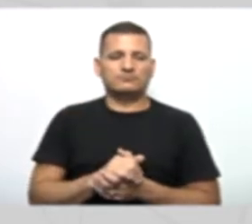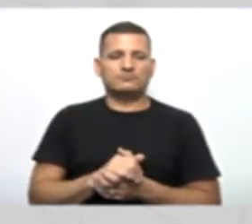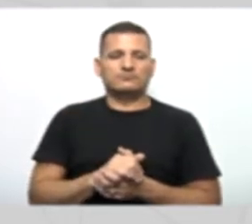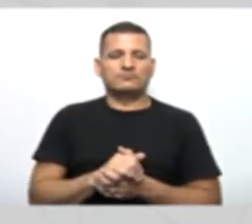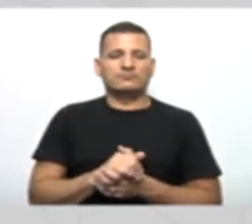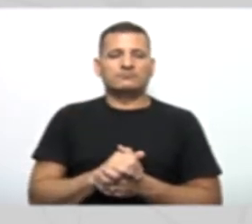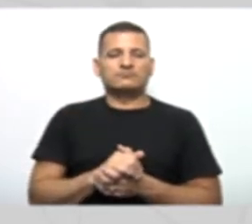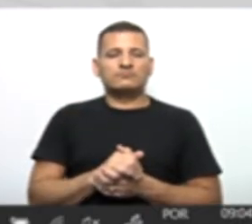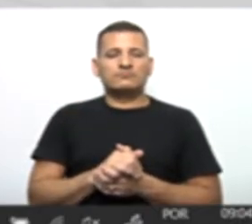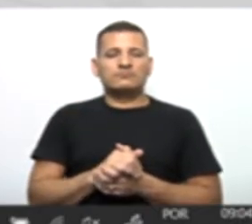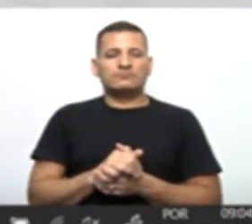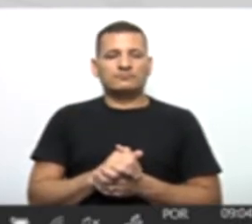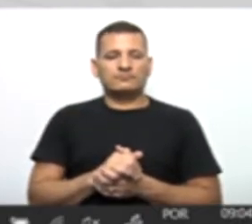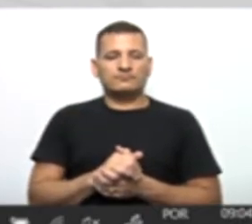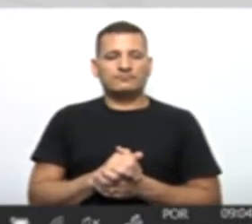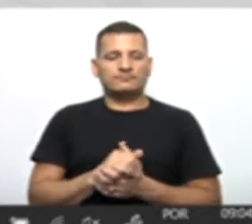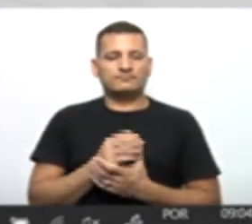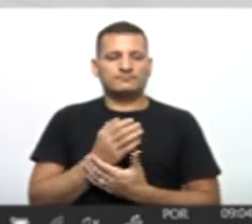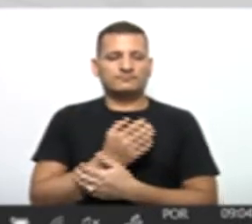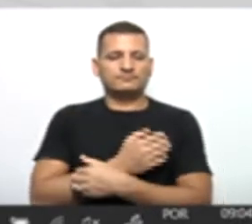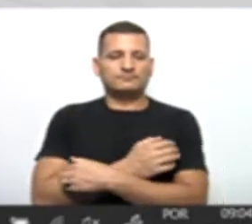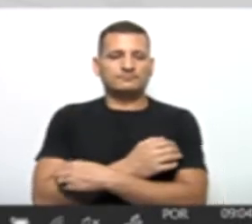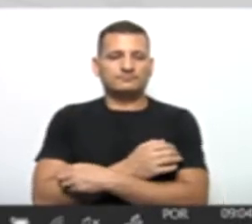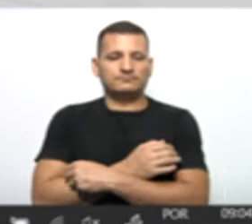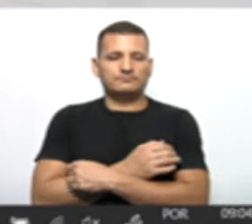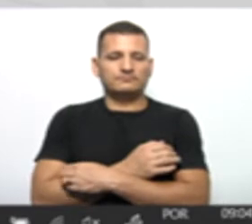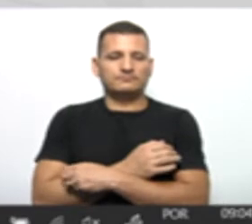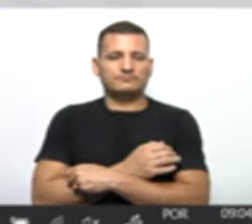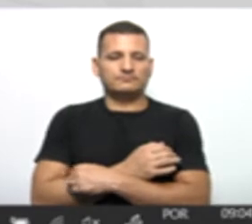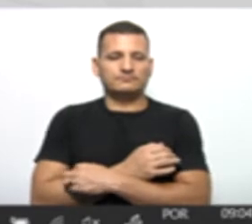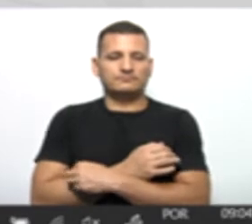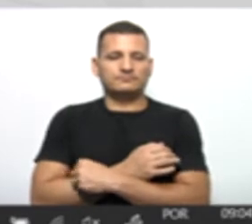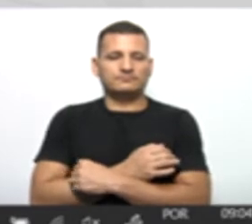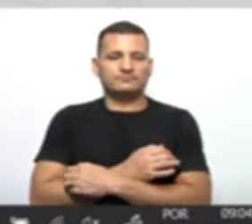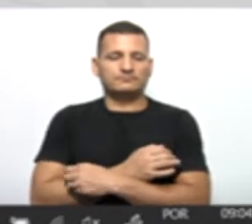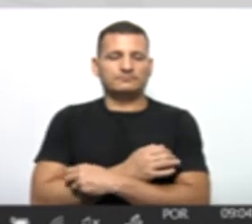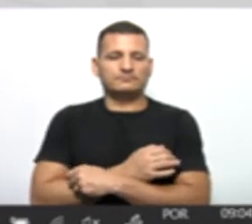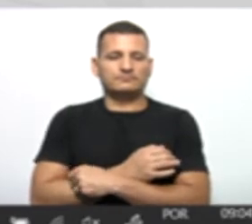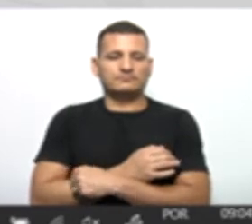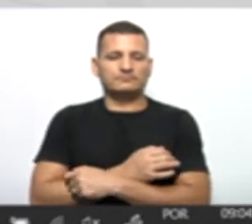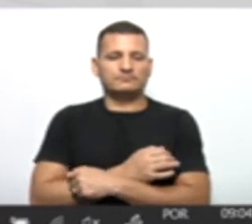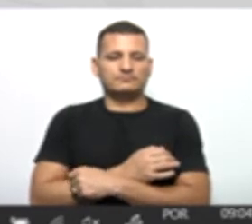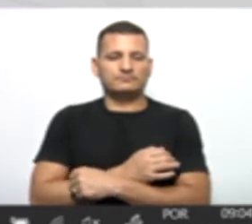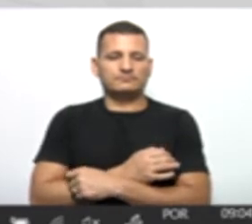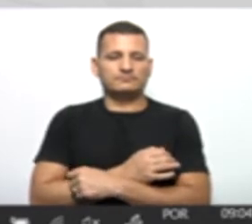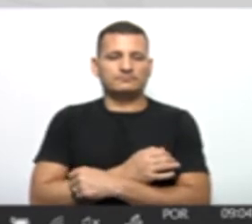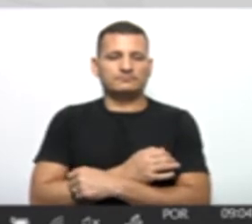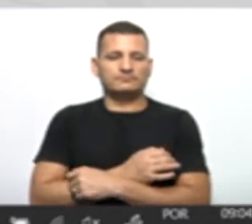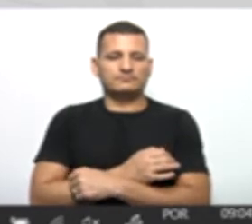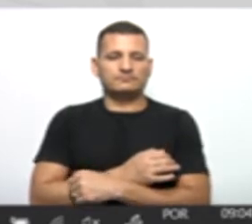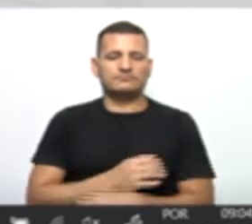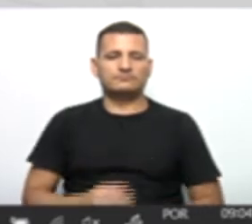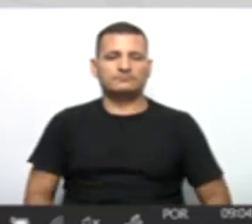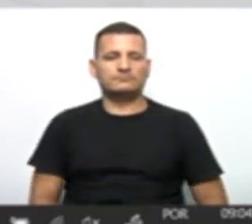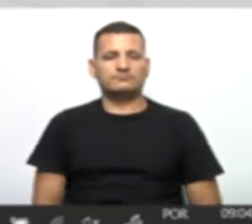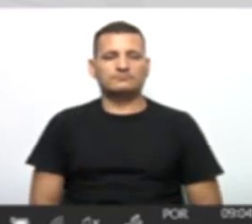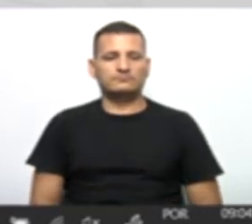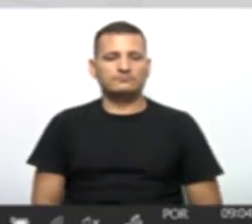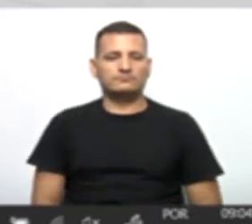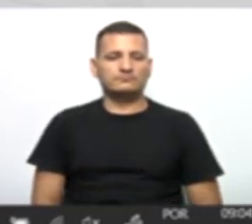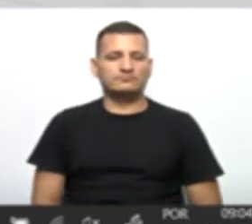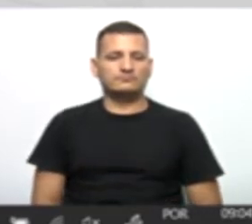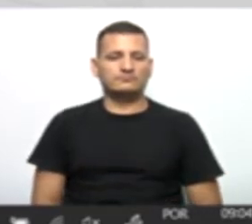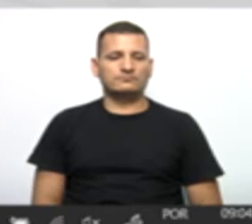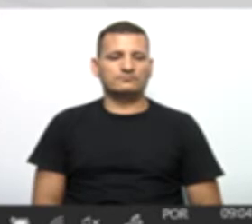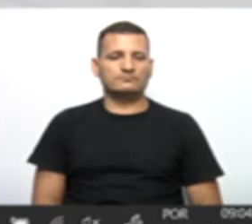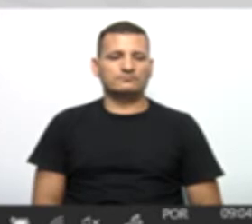use cadastro. Então vamos lá, use cadastro, ponto e vírgula,